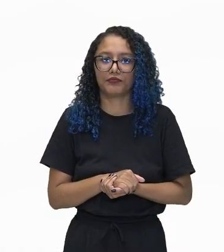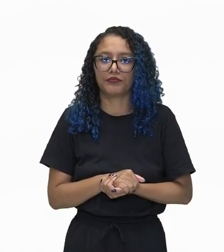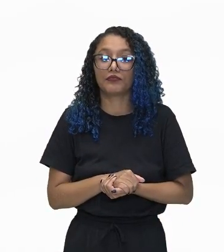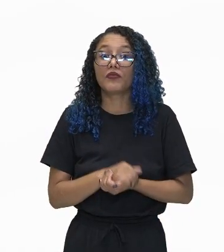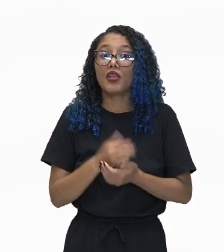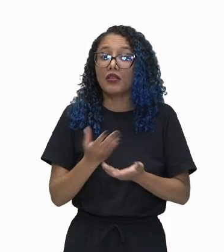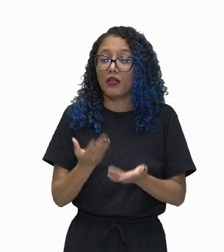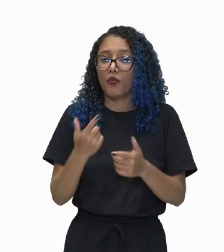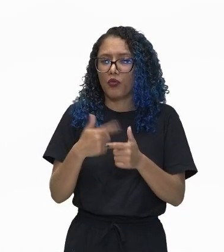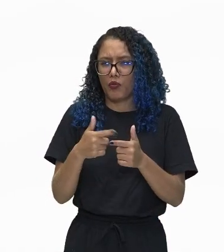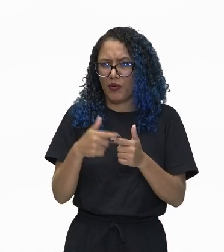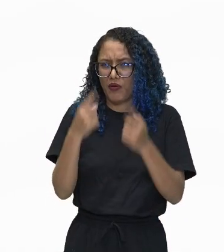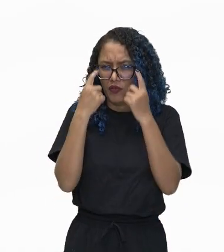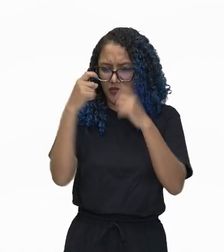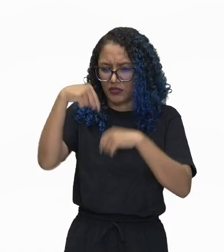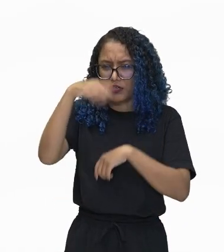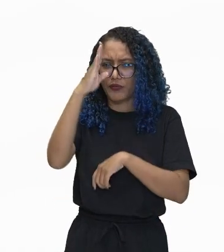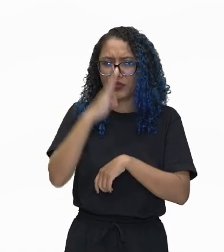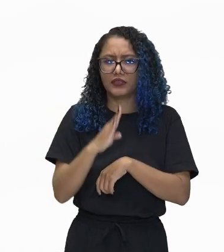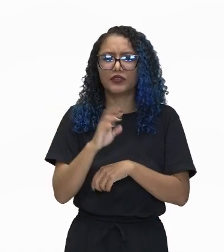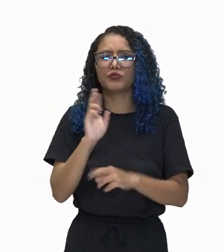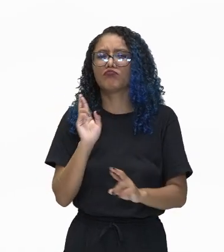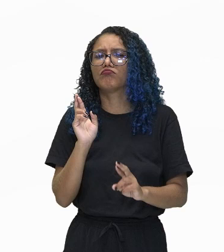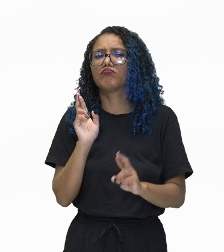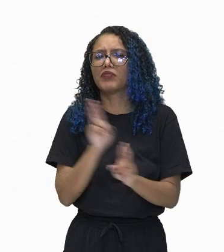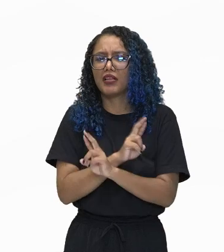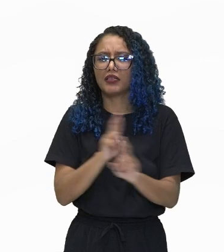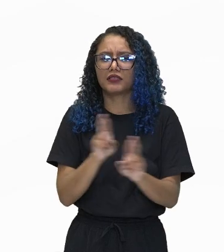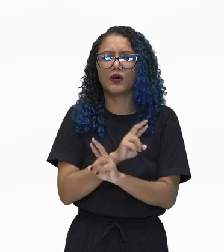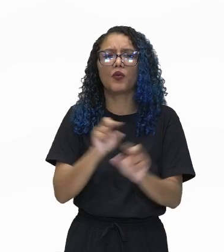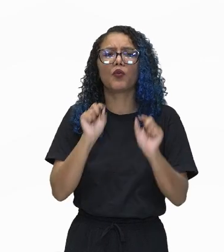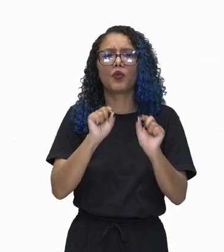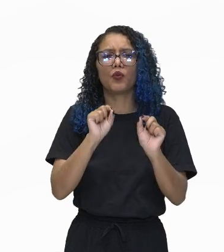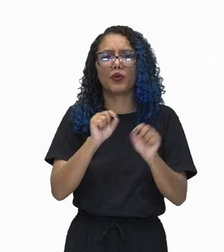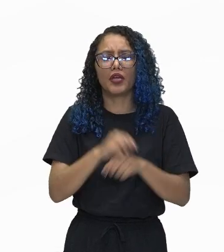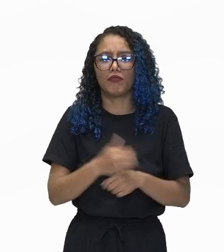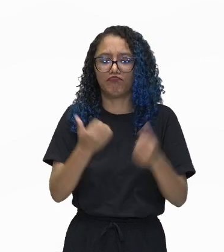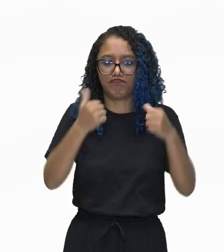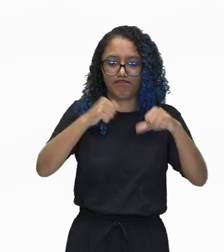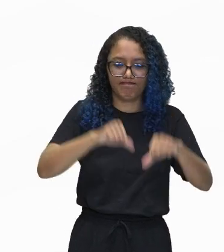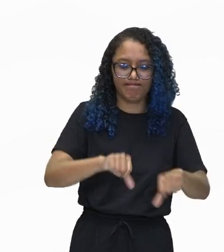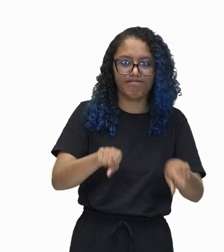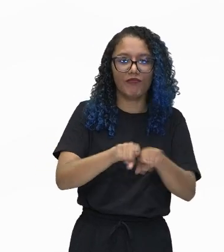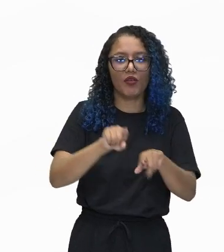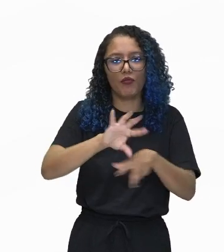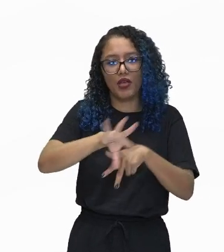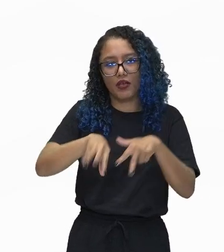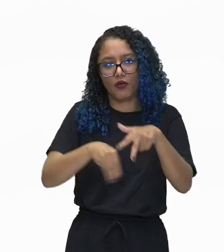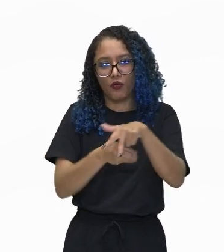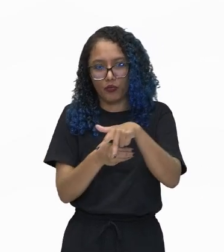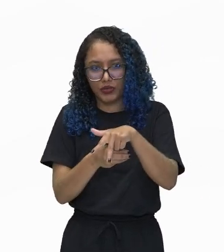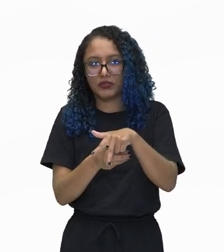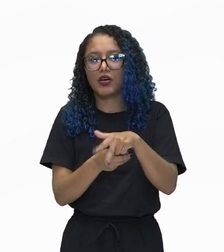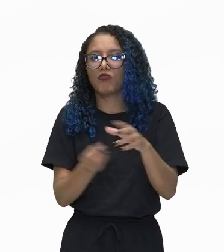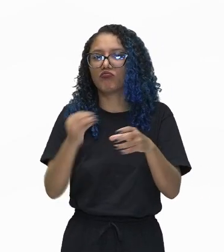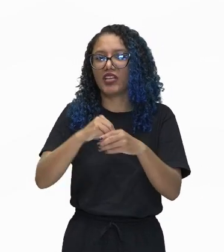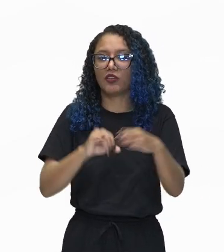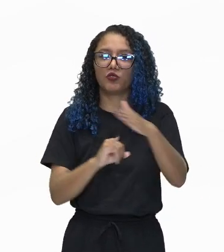Brasil está relacionada à falência e corrupção das instituições